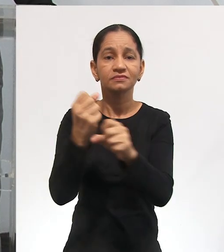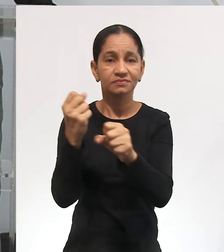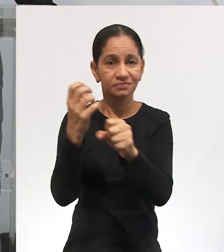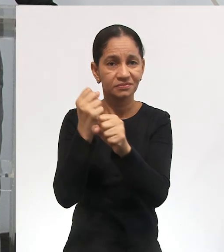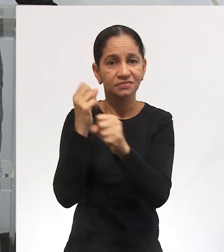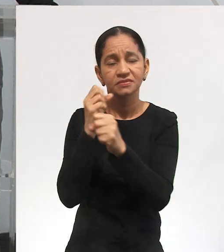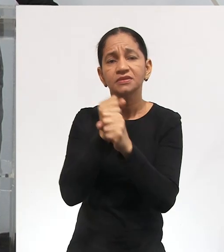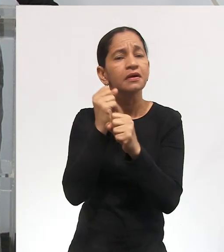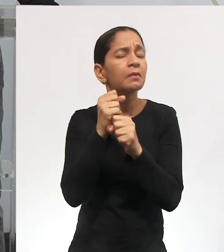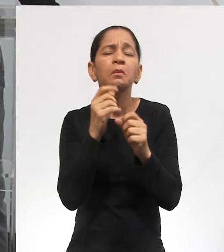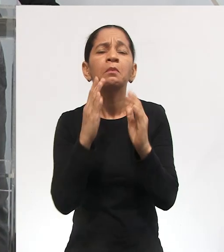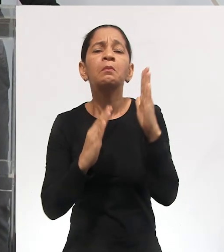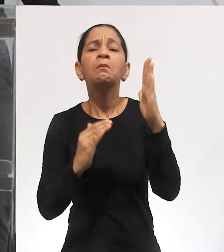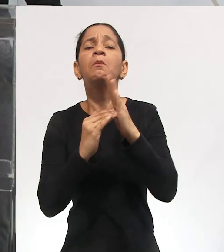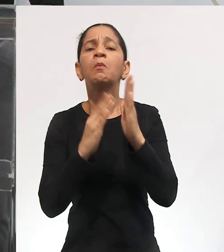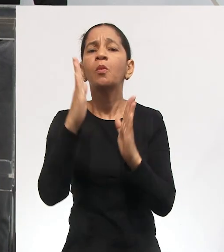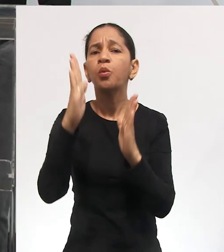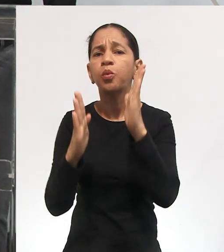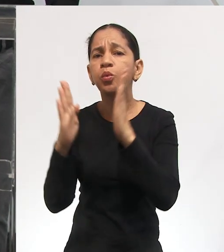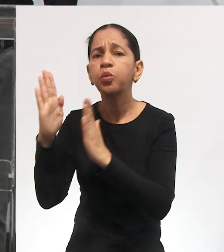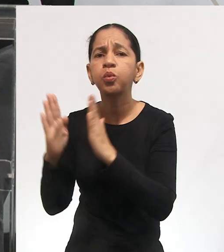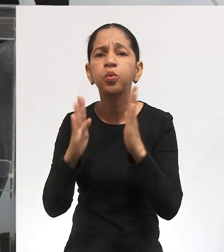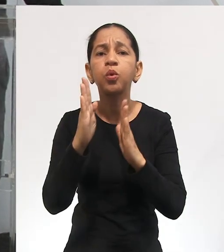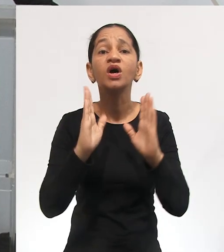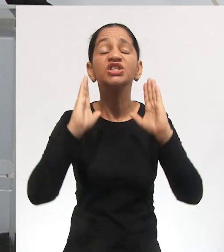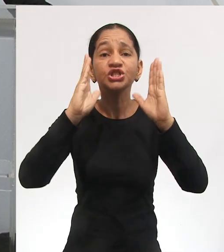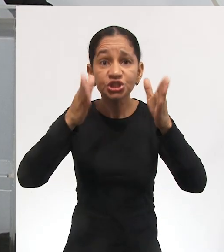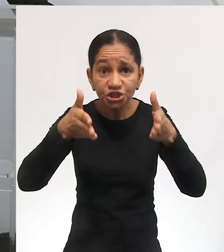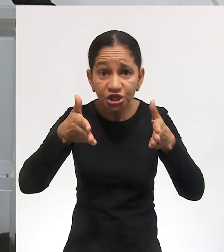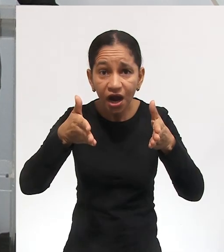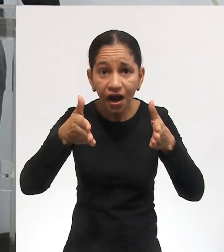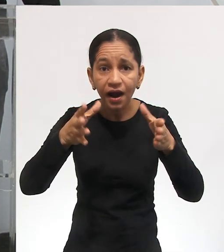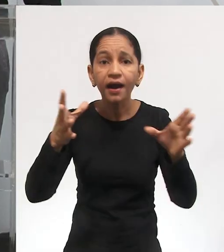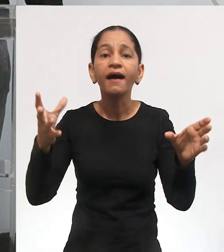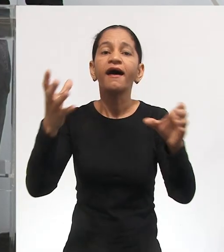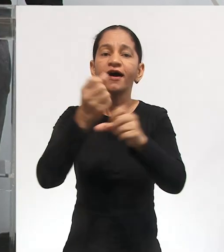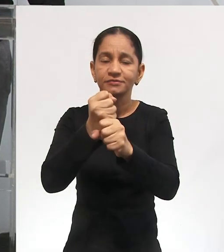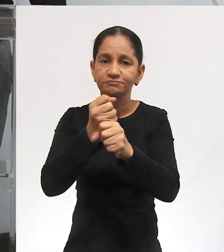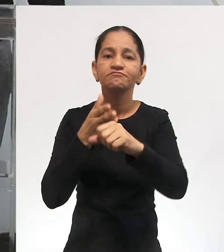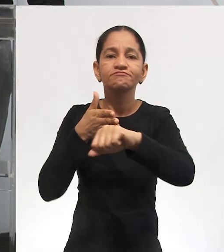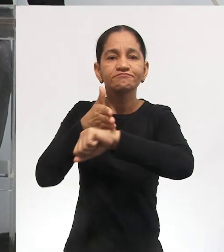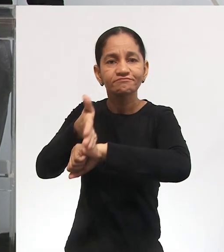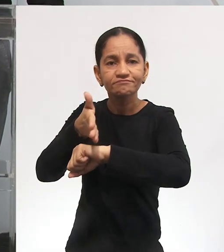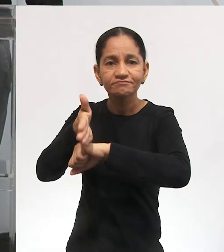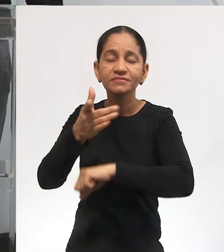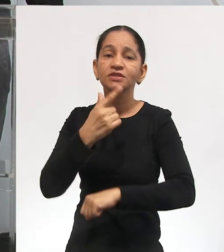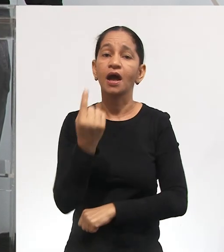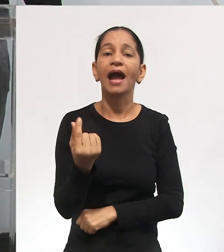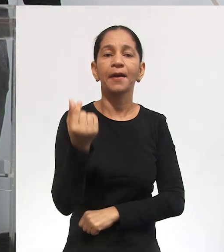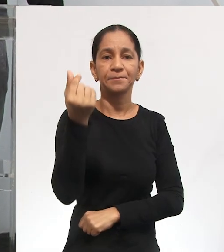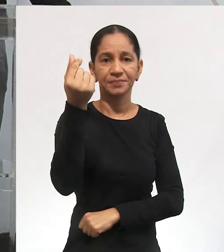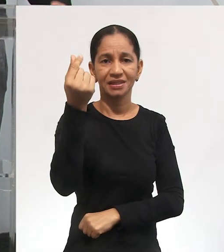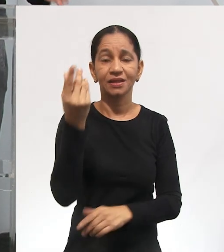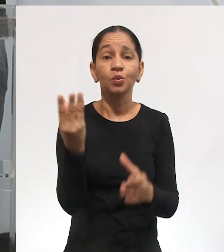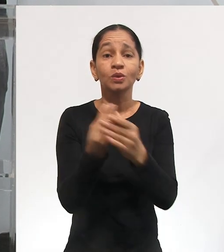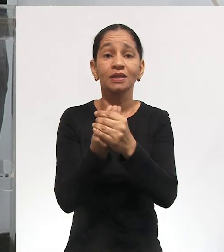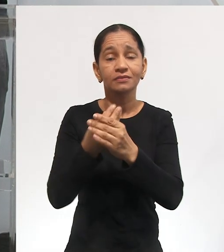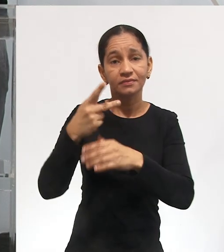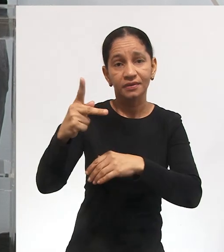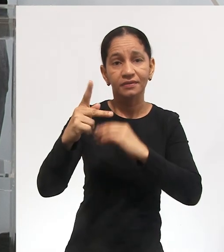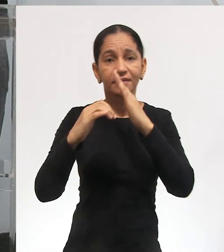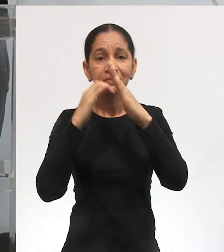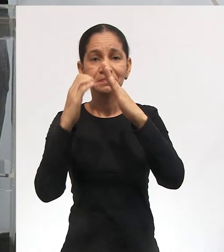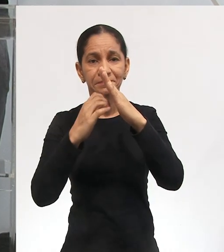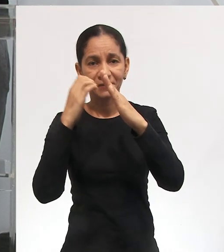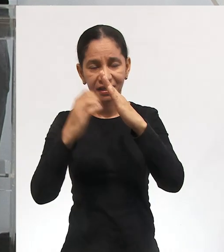é limitada à cota somente se ele já tiver integralizado a sua participação no capital. Quando a